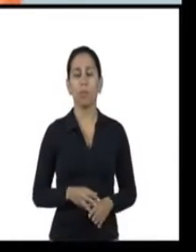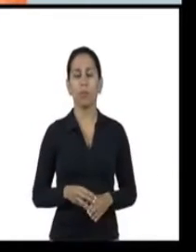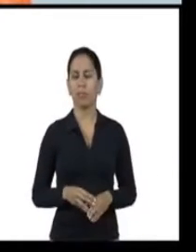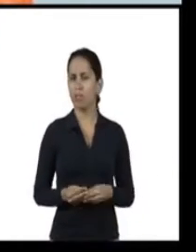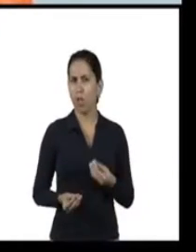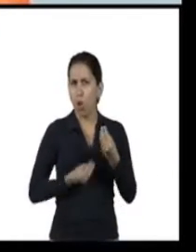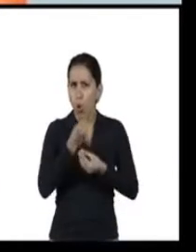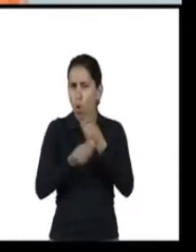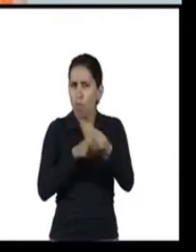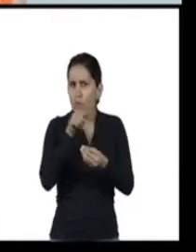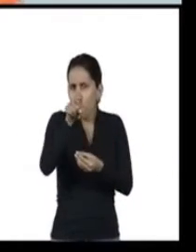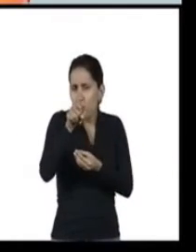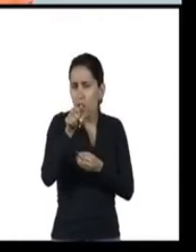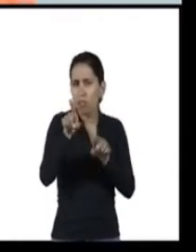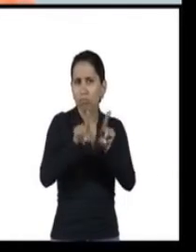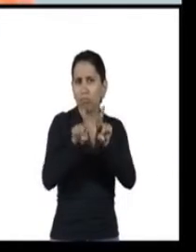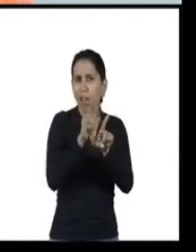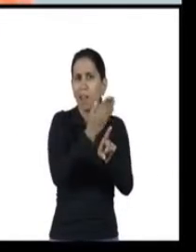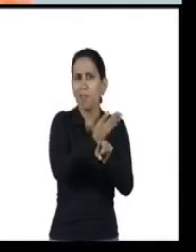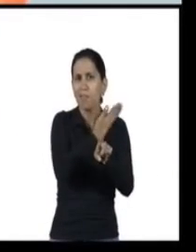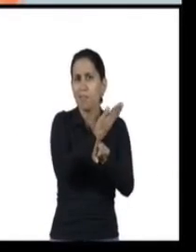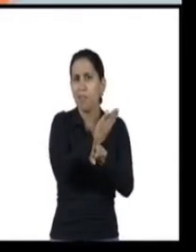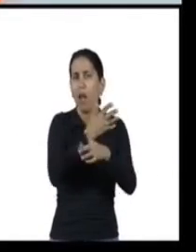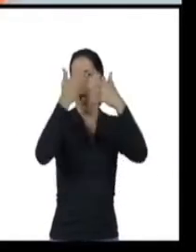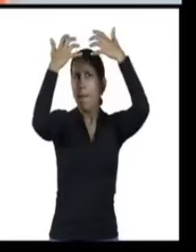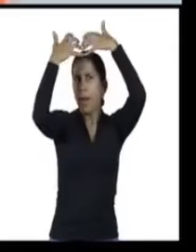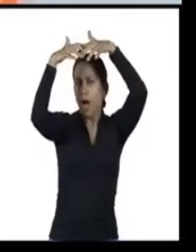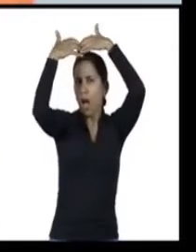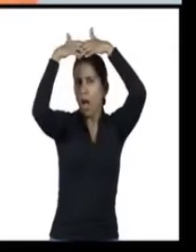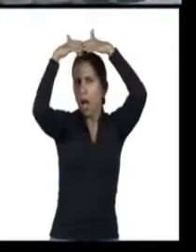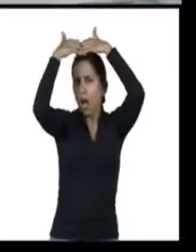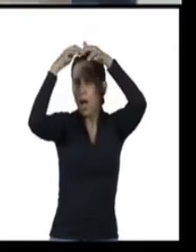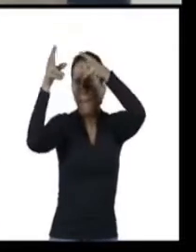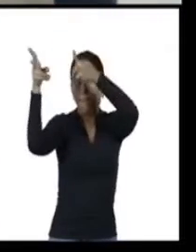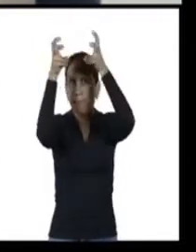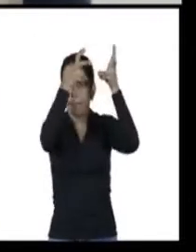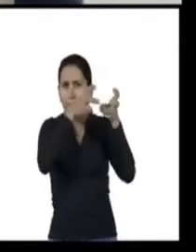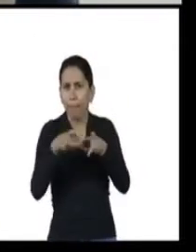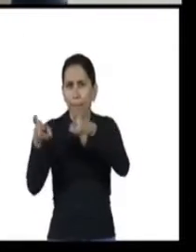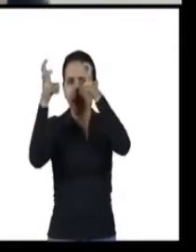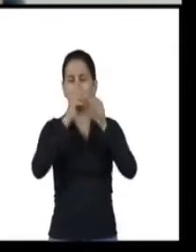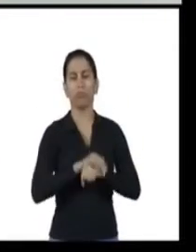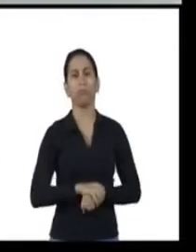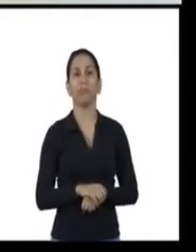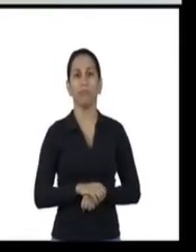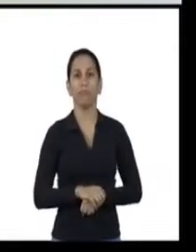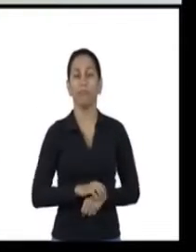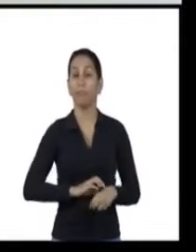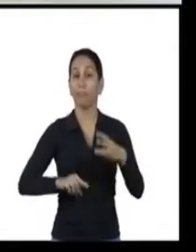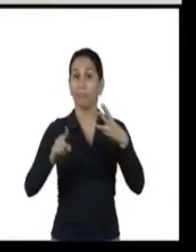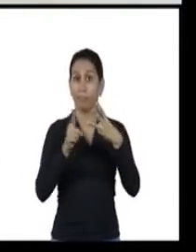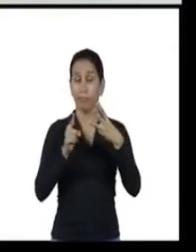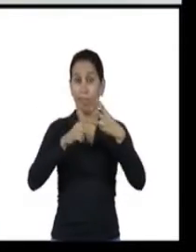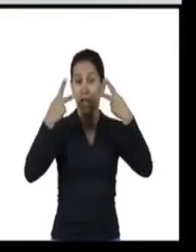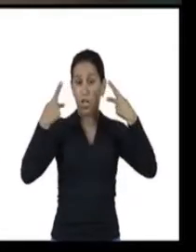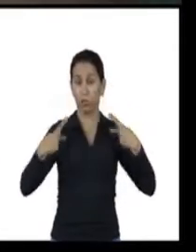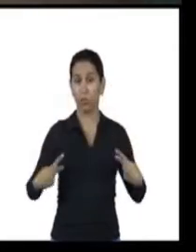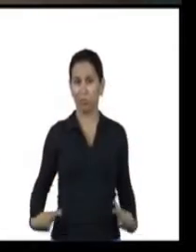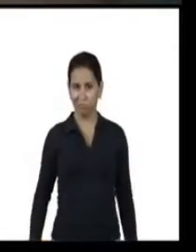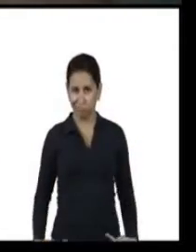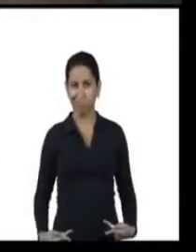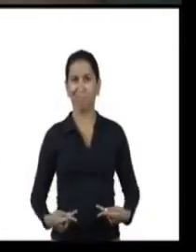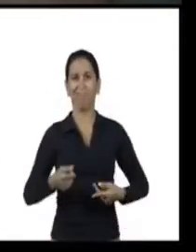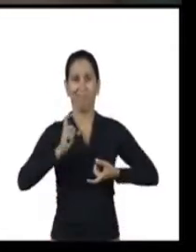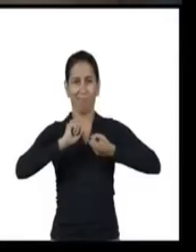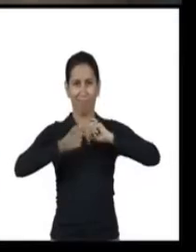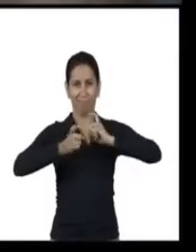você e seus colegas processam a informação e executam as tarefas. E, finalmente, a ergonomia organizacional